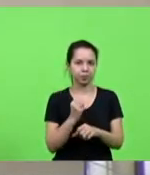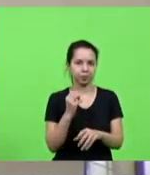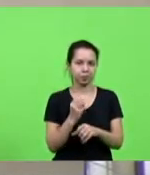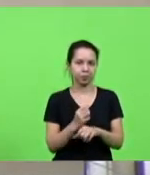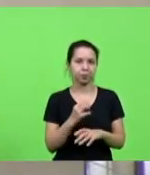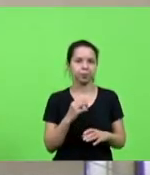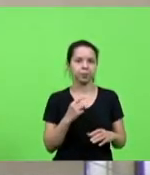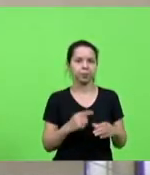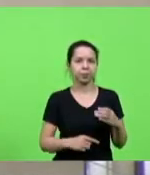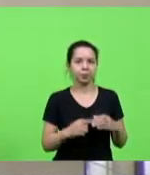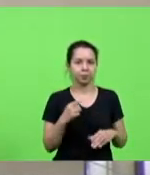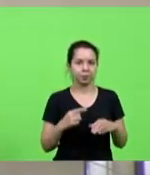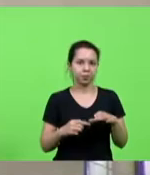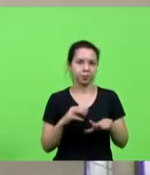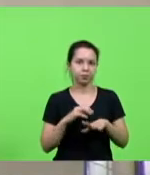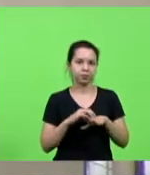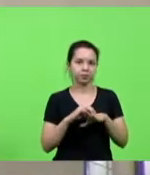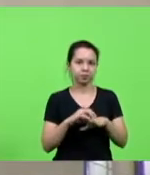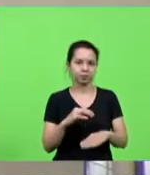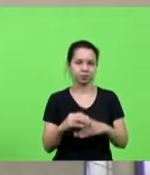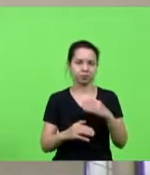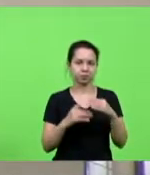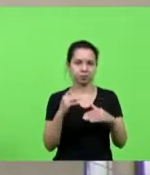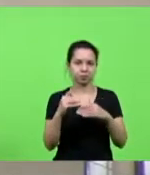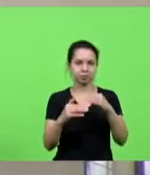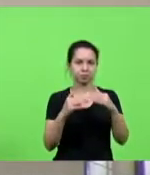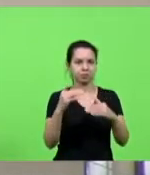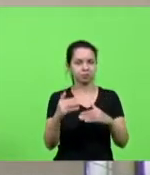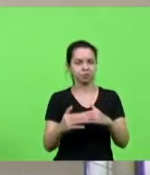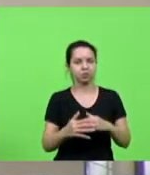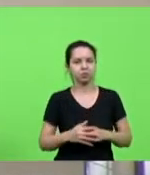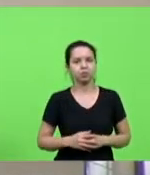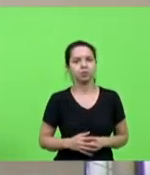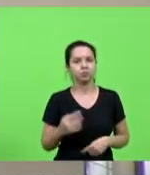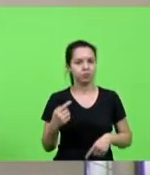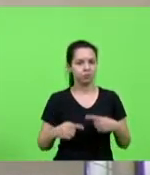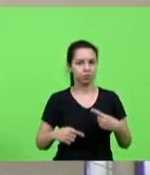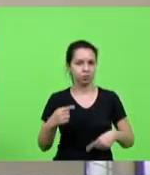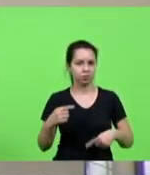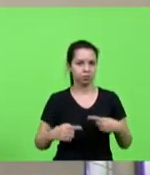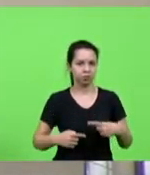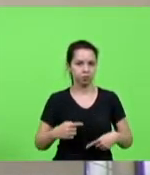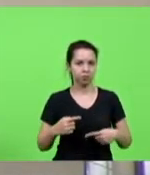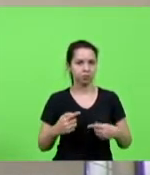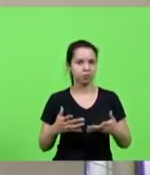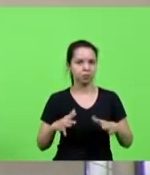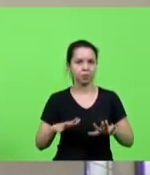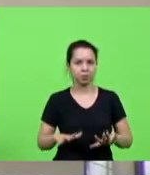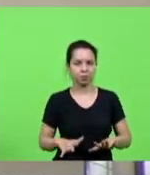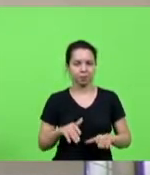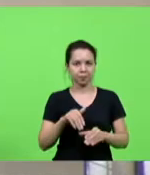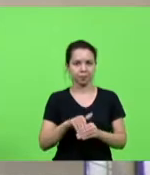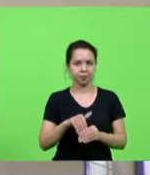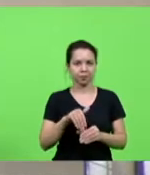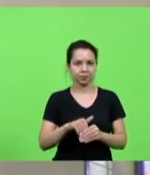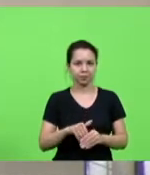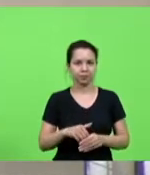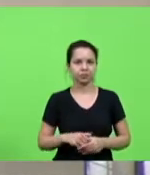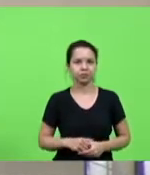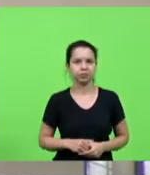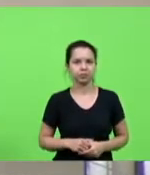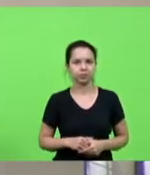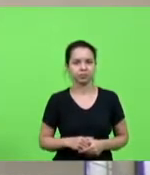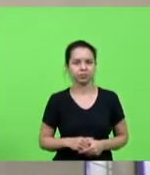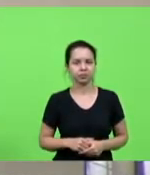Transporte e Desenvolvimento Urbano. Em discussão. Não havendo quem queira discutir, em votação. Deputados que aprovam, permaneçam como se